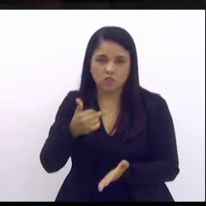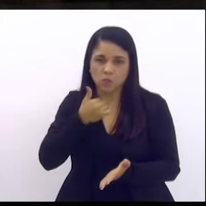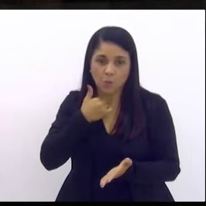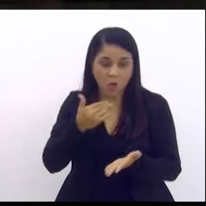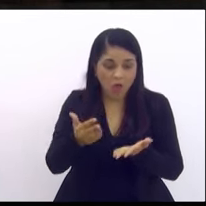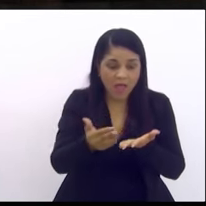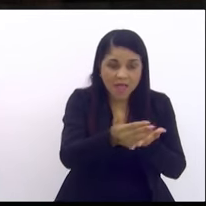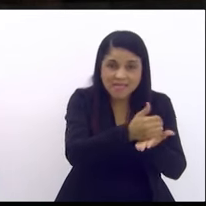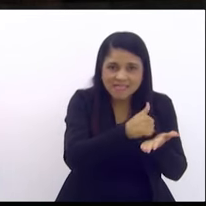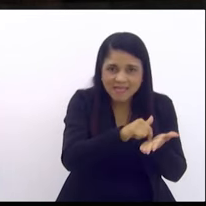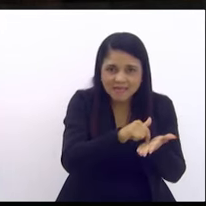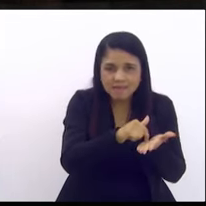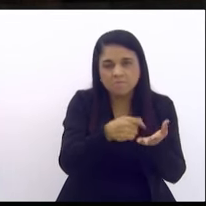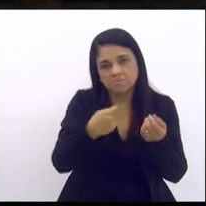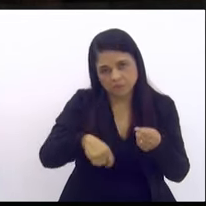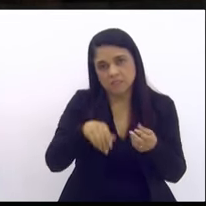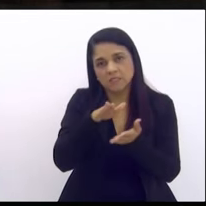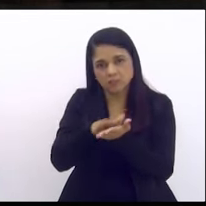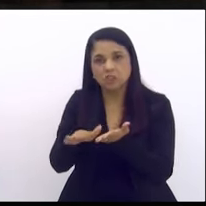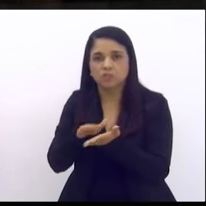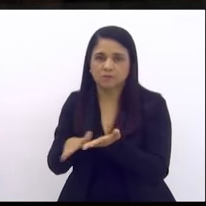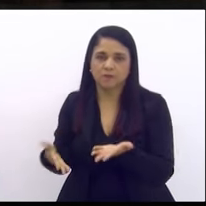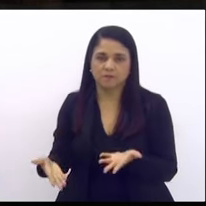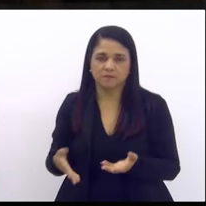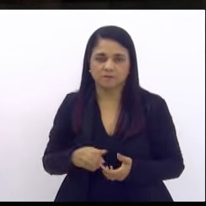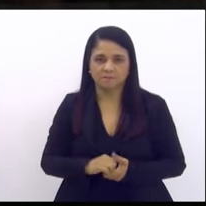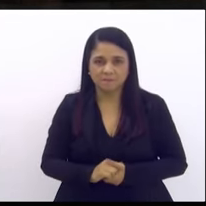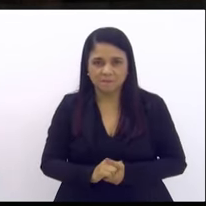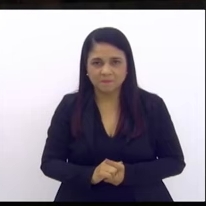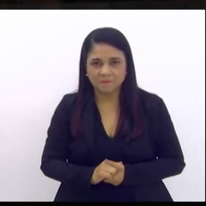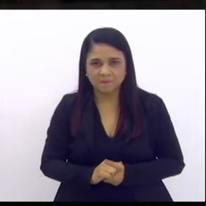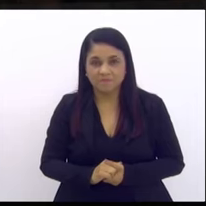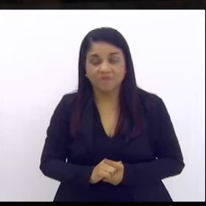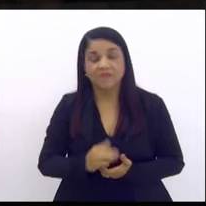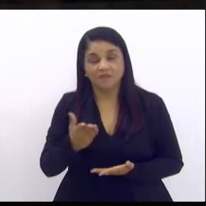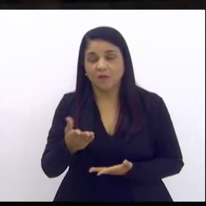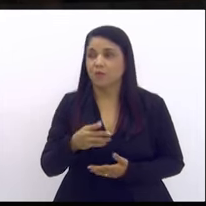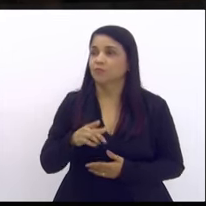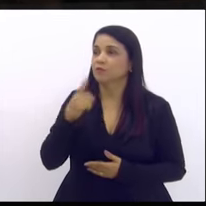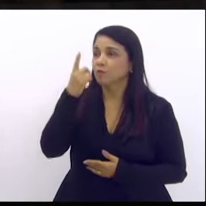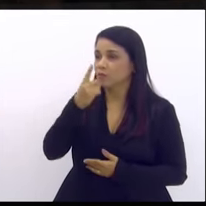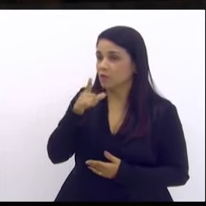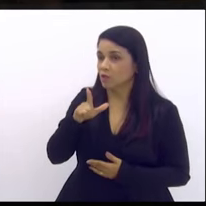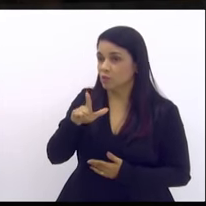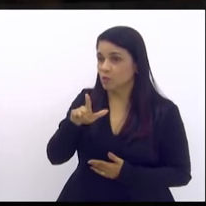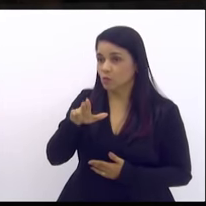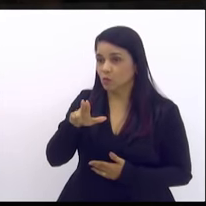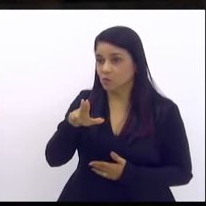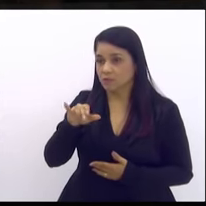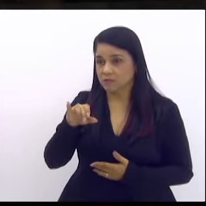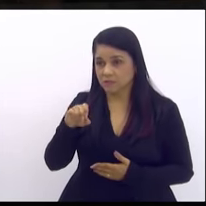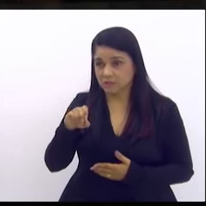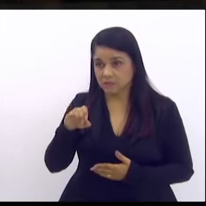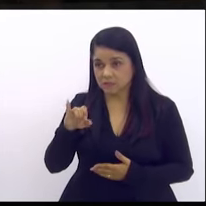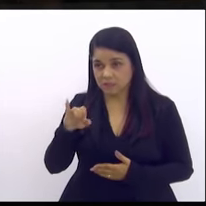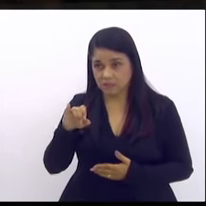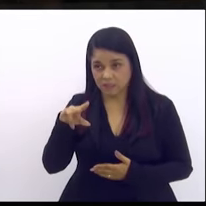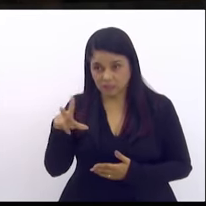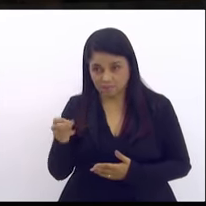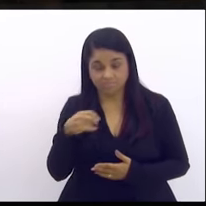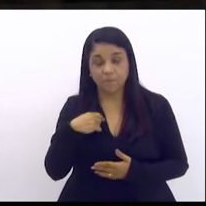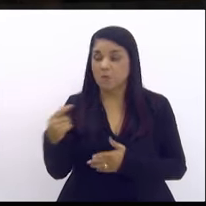sem a devida despesa outro dia deputada Lucinha Me perguntaram o seguinte